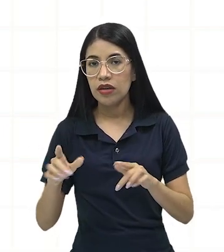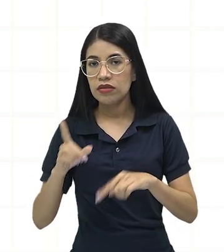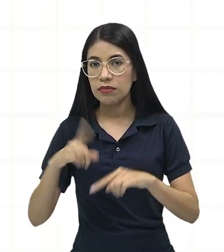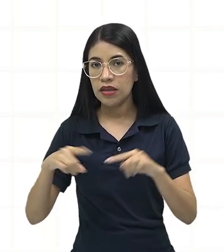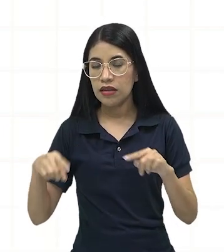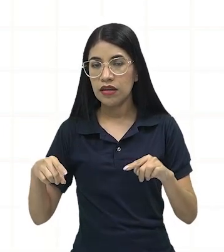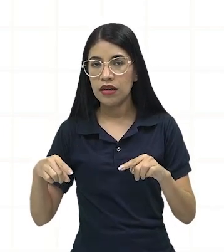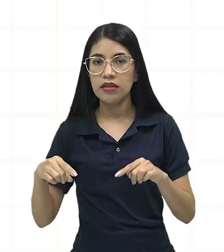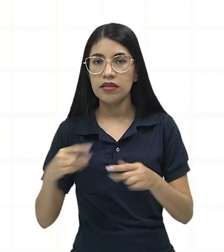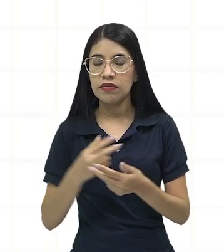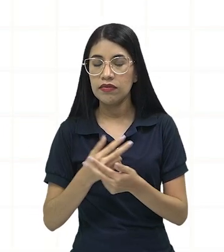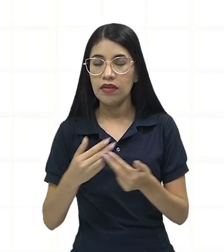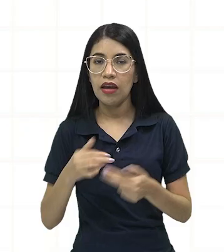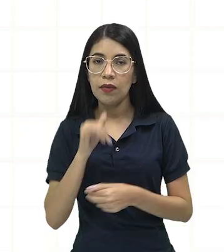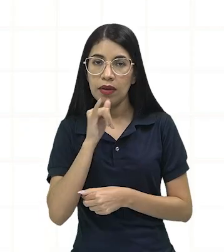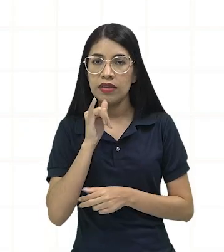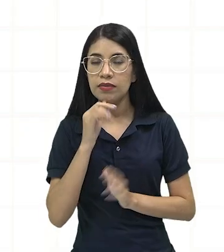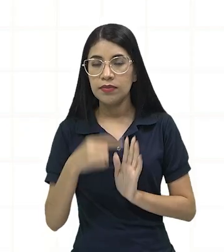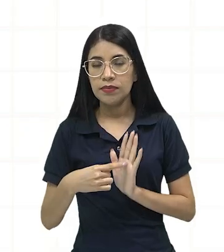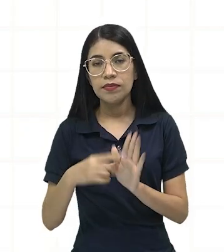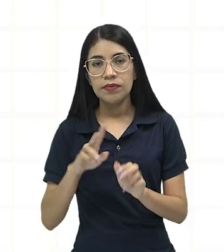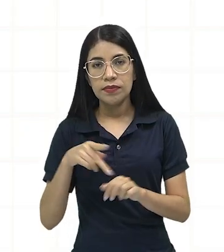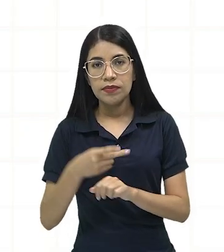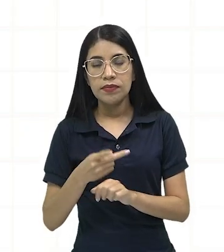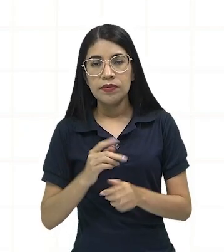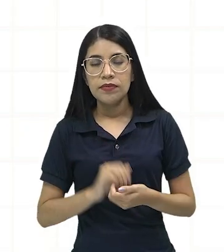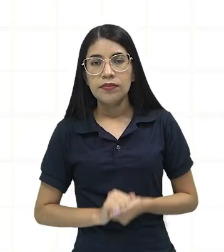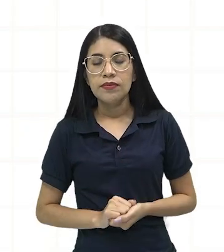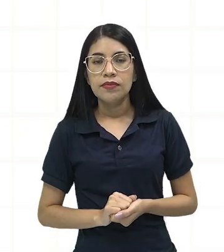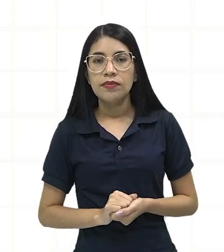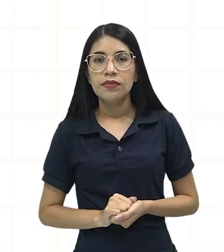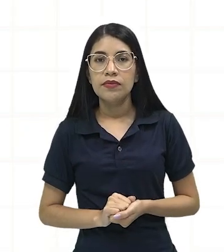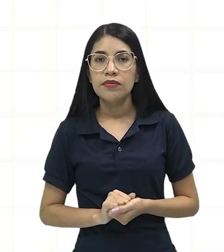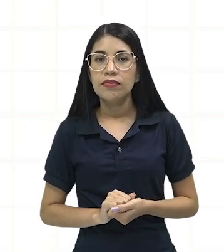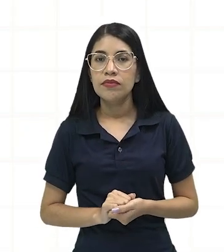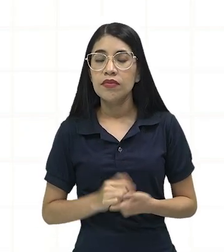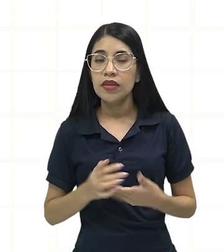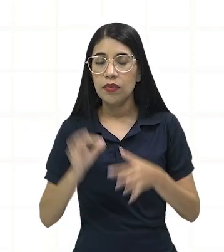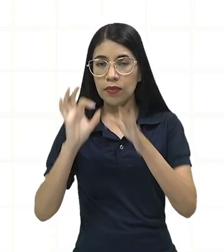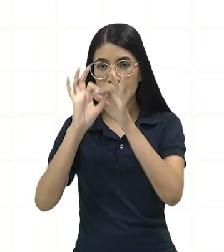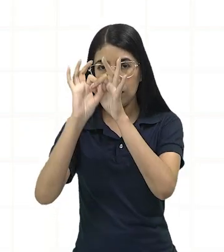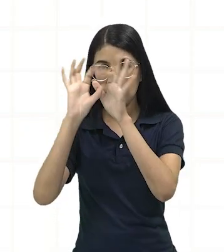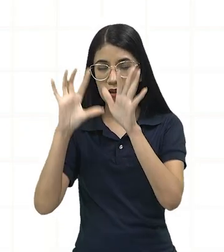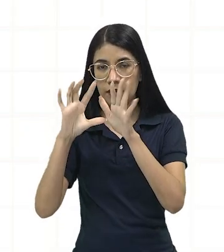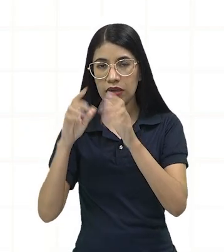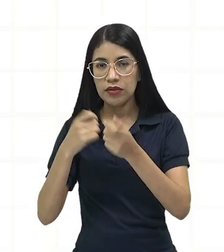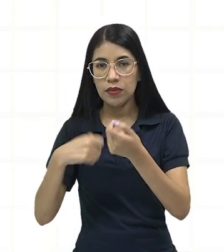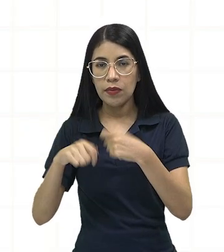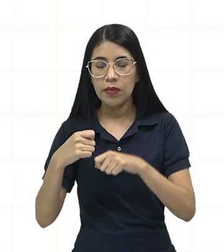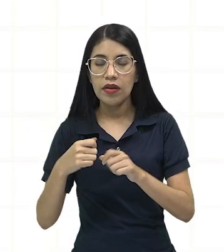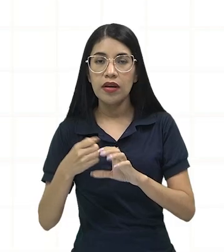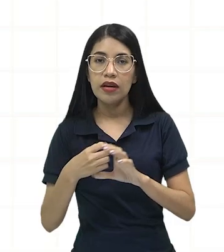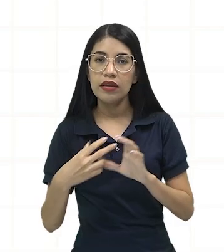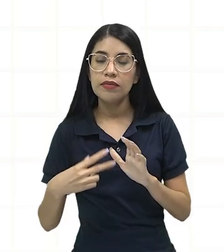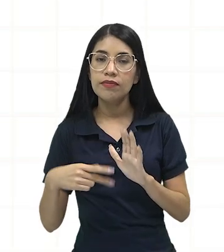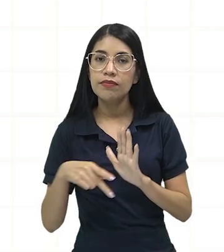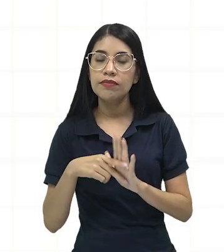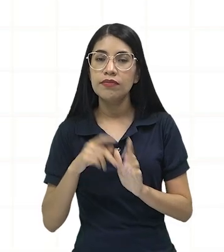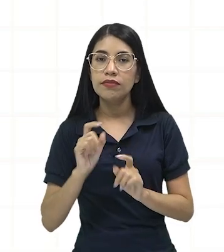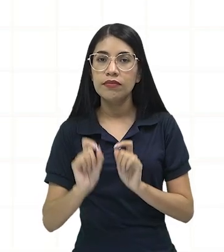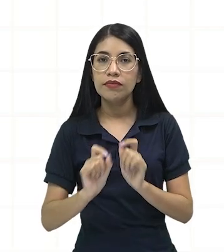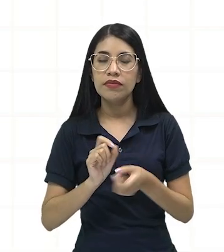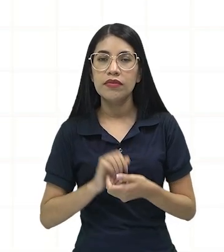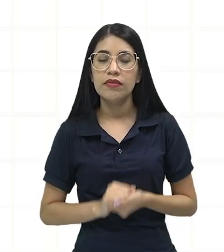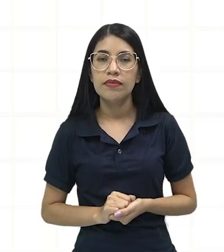bem. Já dou um exemplo para vocês, tá bom? Assim, o liberalismo econômico se caracteriza